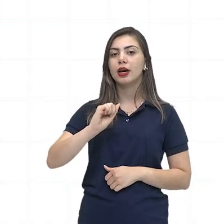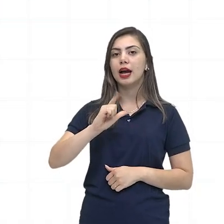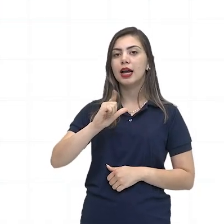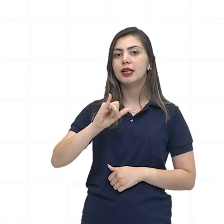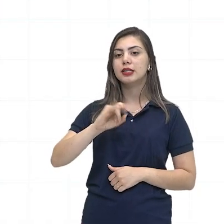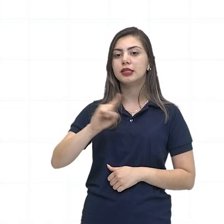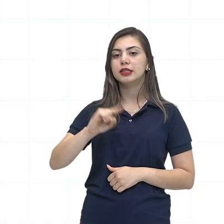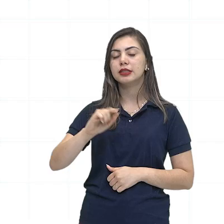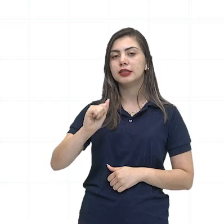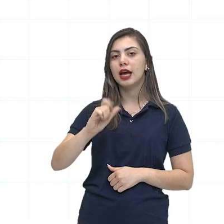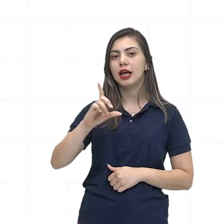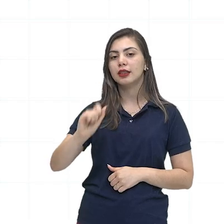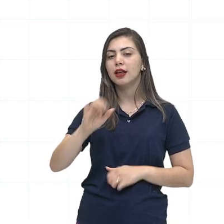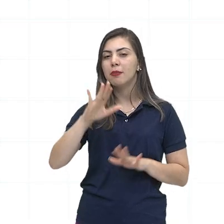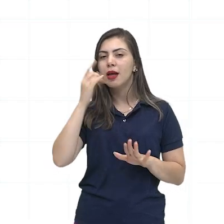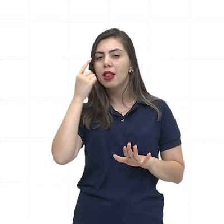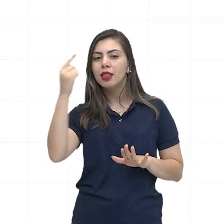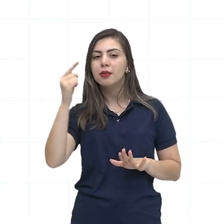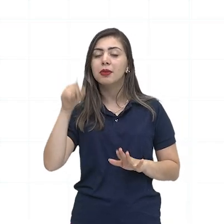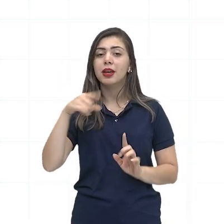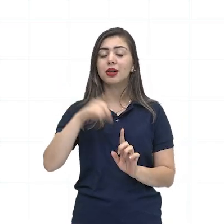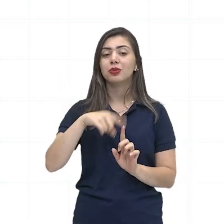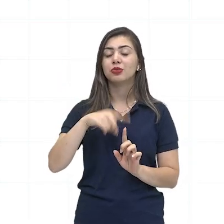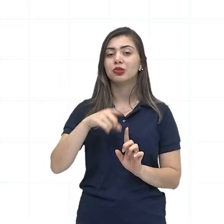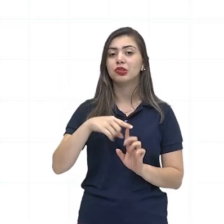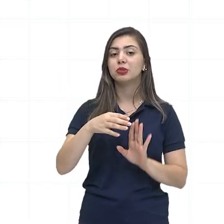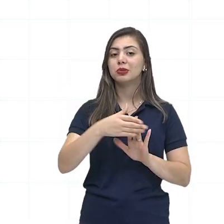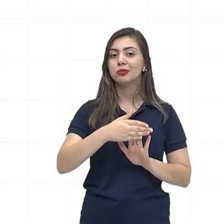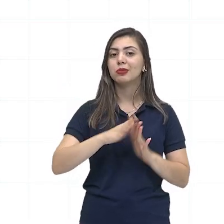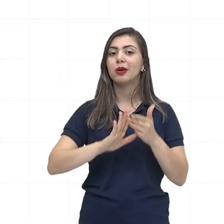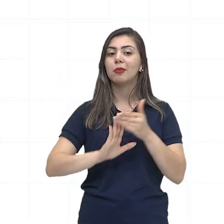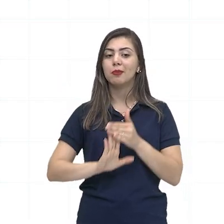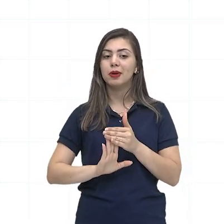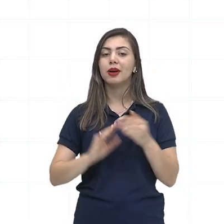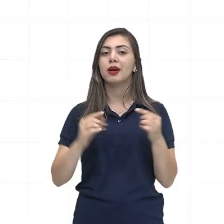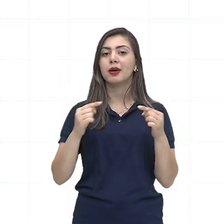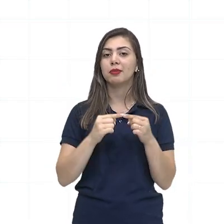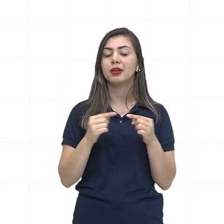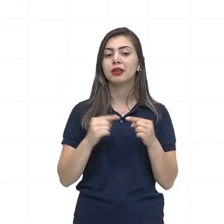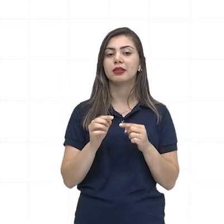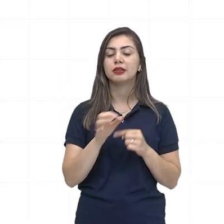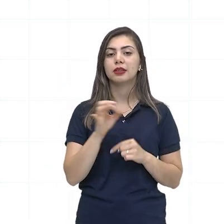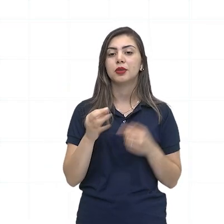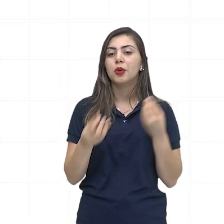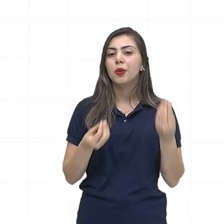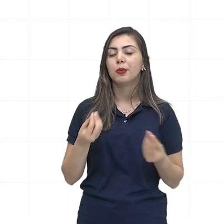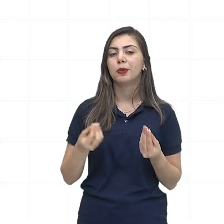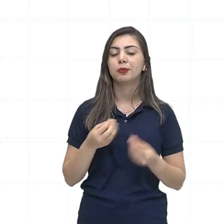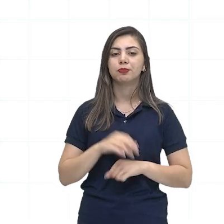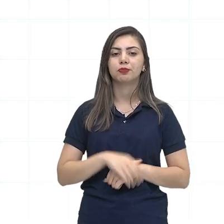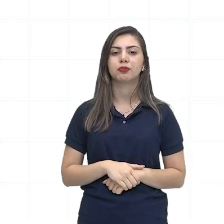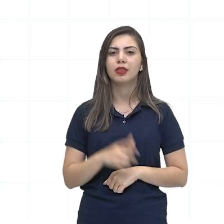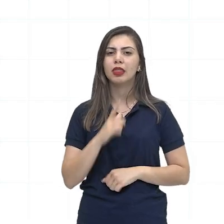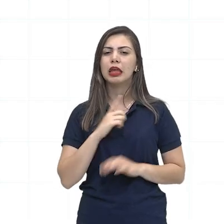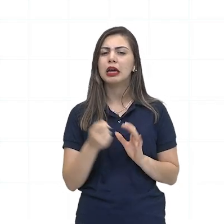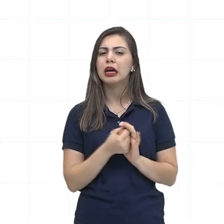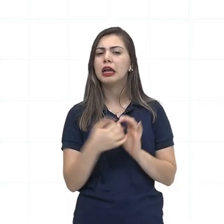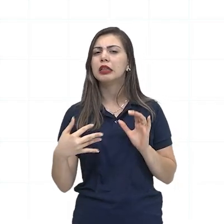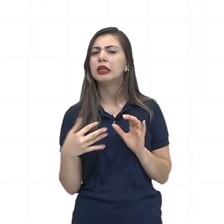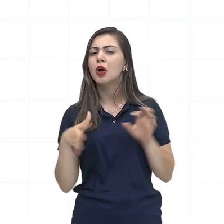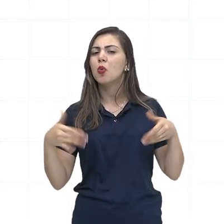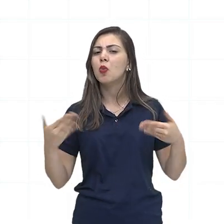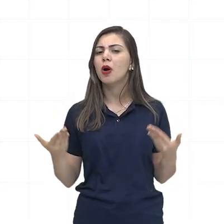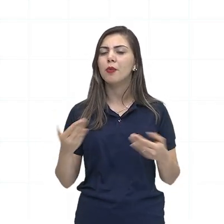é importante lembrar? Que a ginástica localizada é um tipo de ginástica aeróbica, tá bom? Então, olha só. Qual